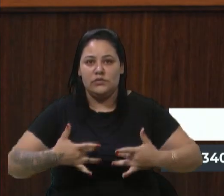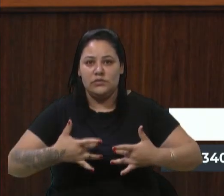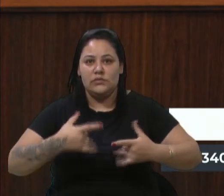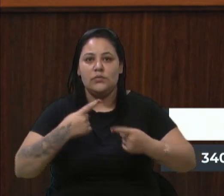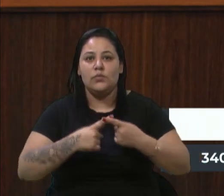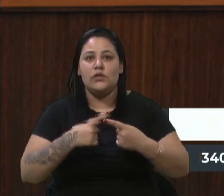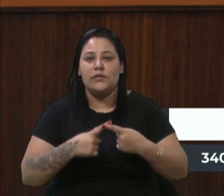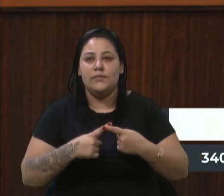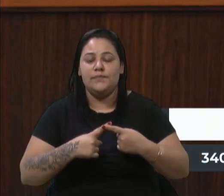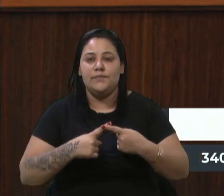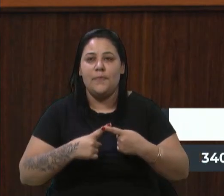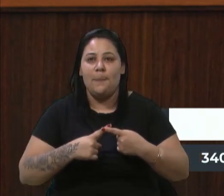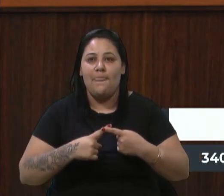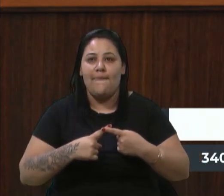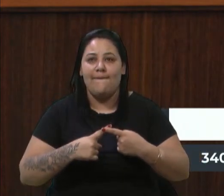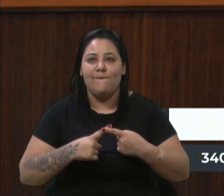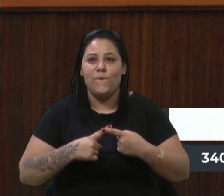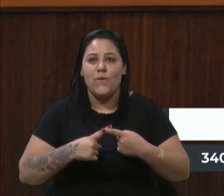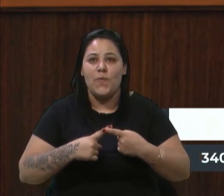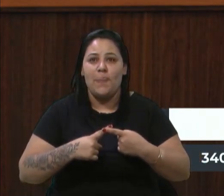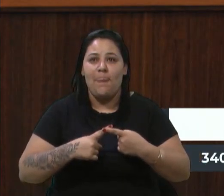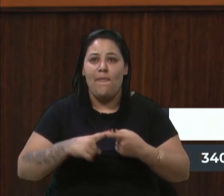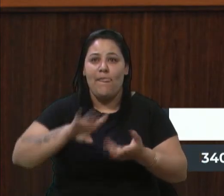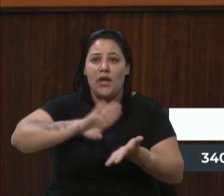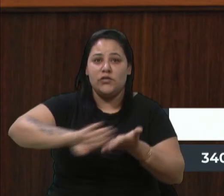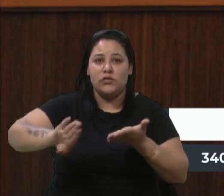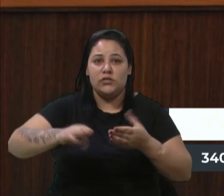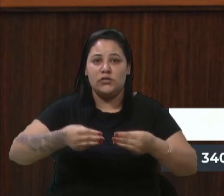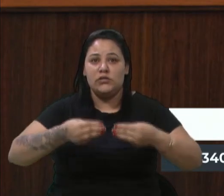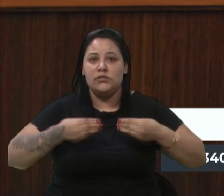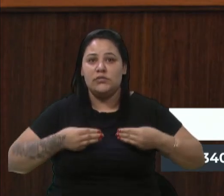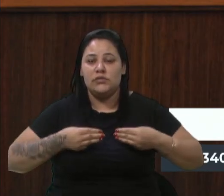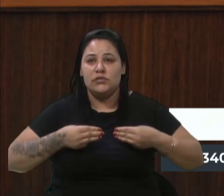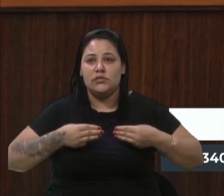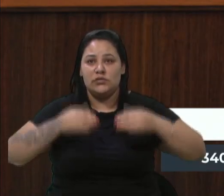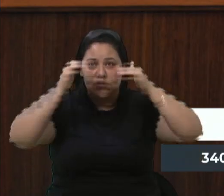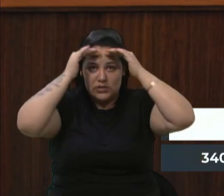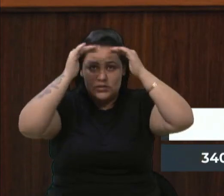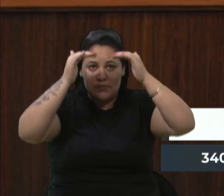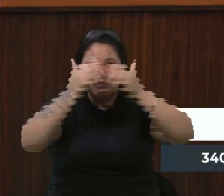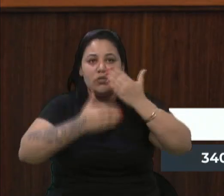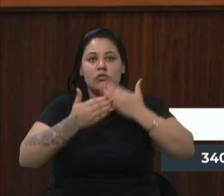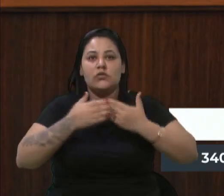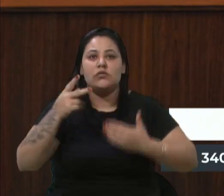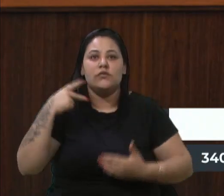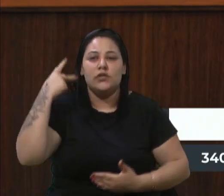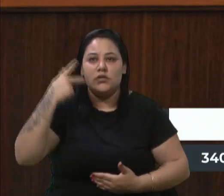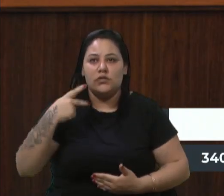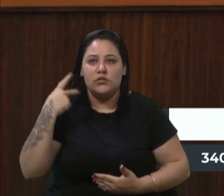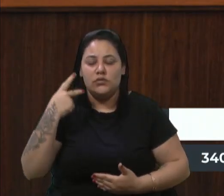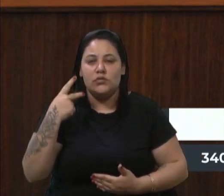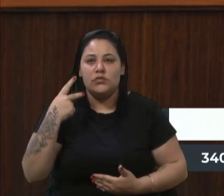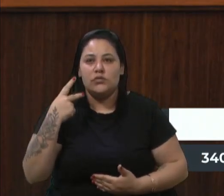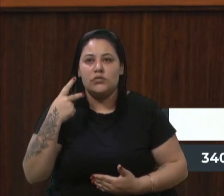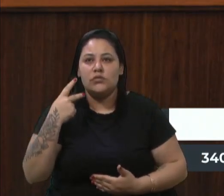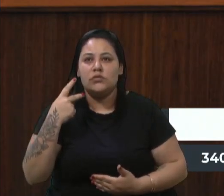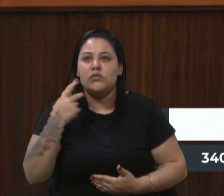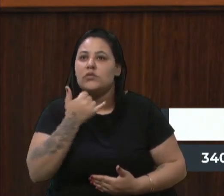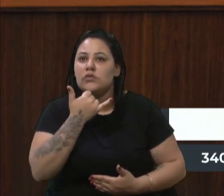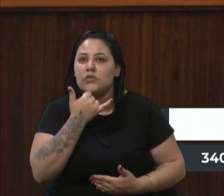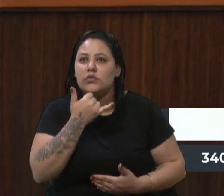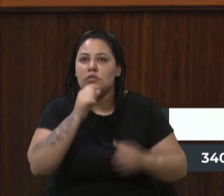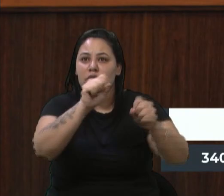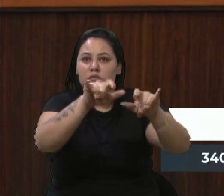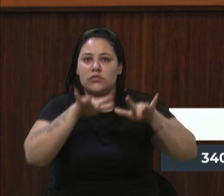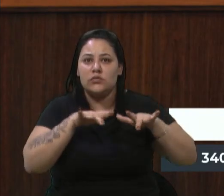da retirada das emendas, inclusive em respeito a todos vocês que estão ocupando a Casa